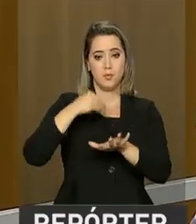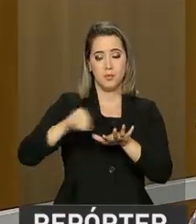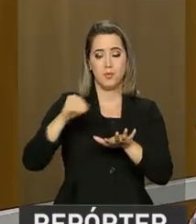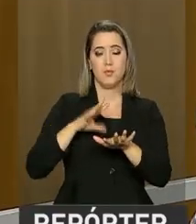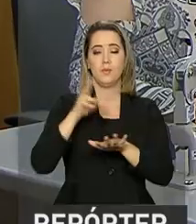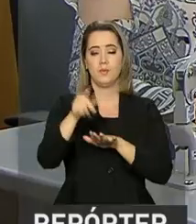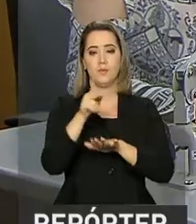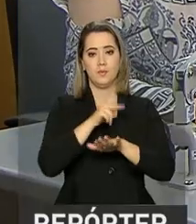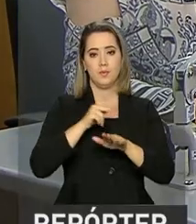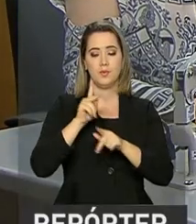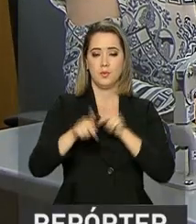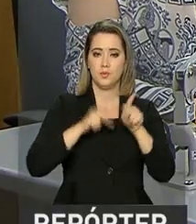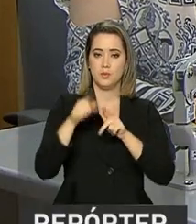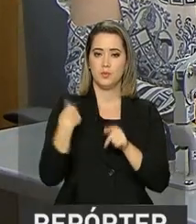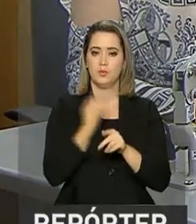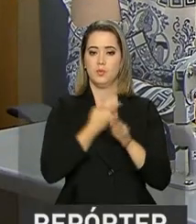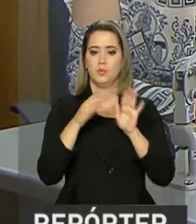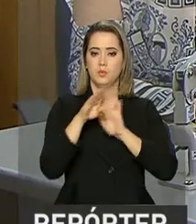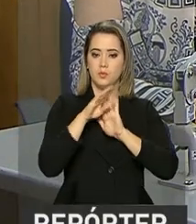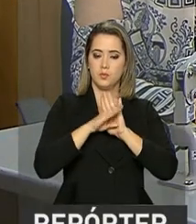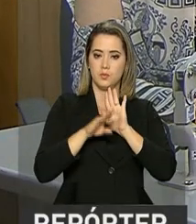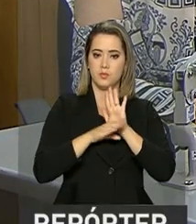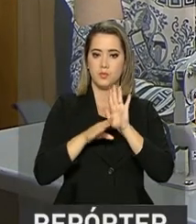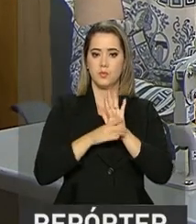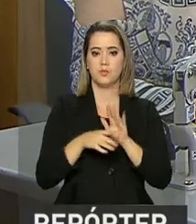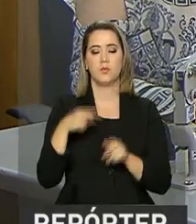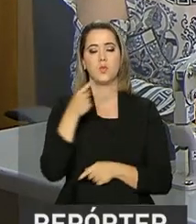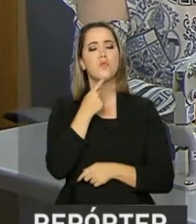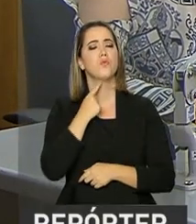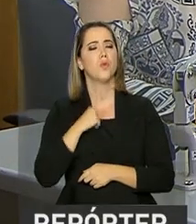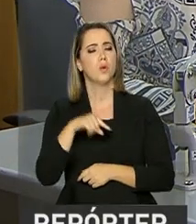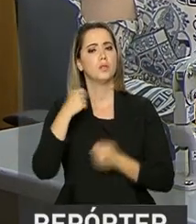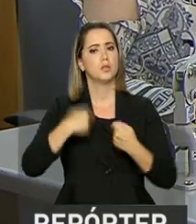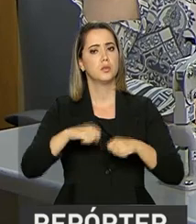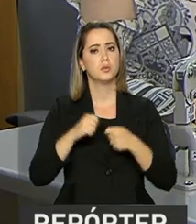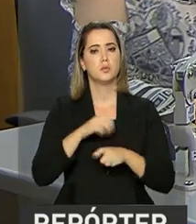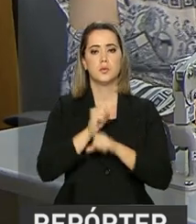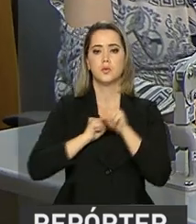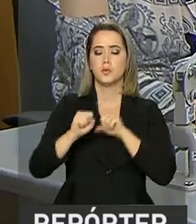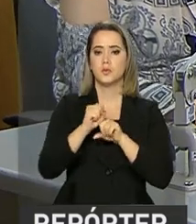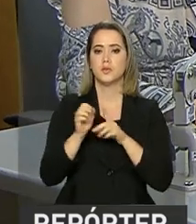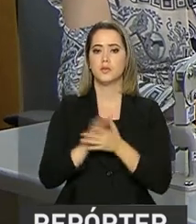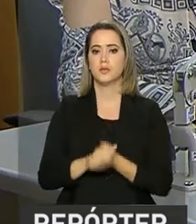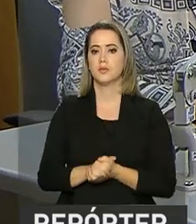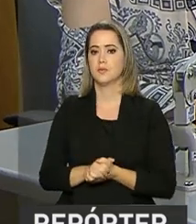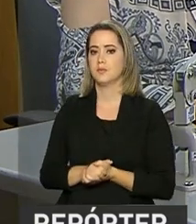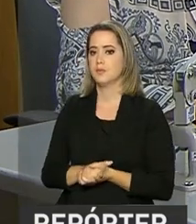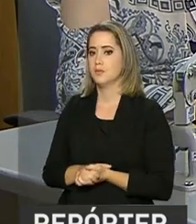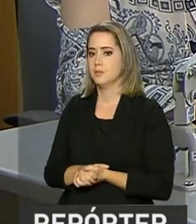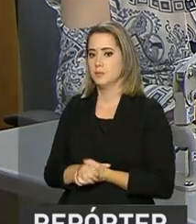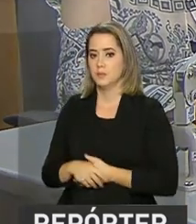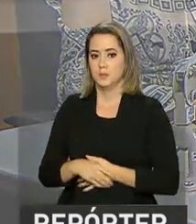à população dos nossos programas de interesse social do Ministério das Cidades.